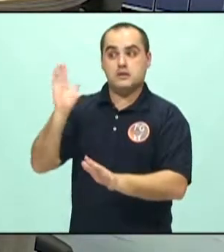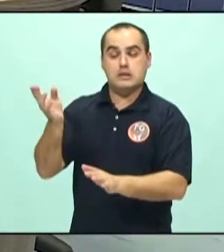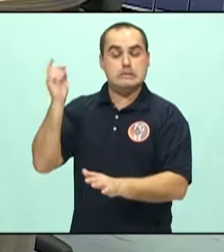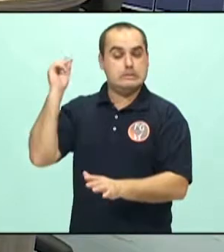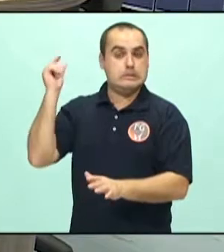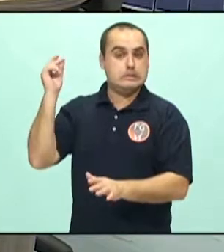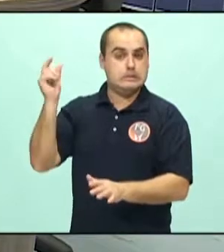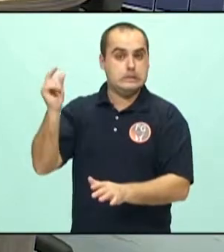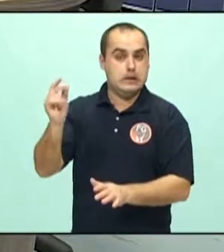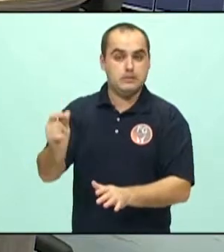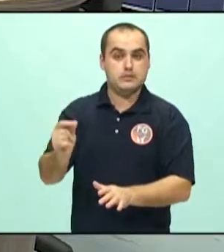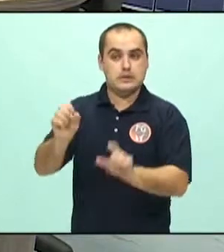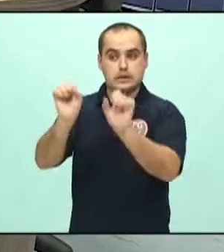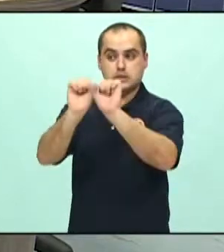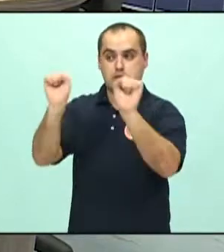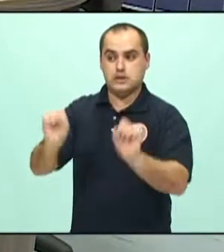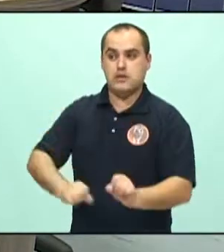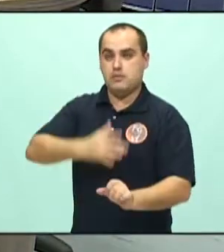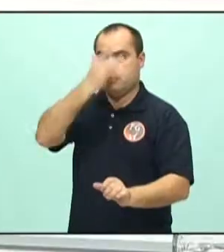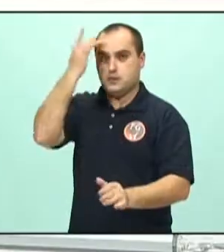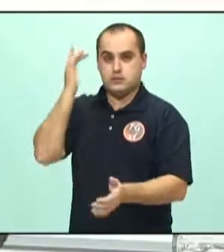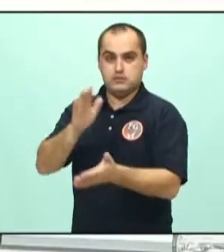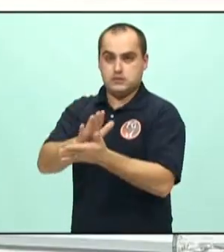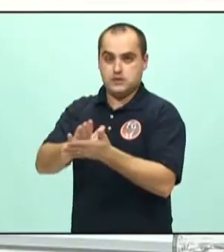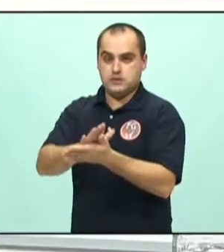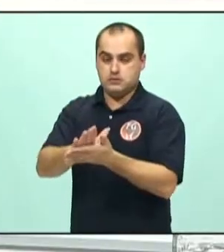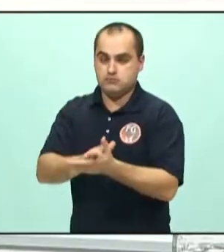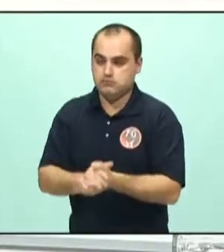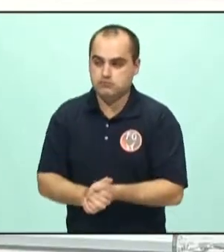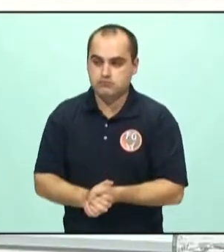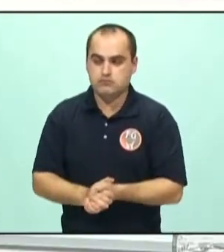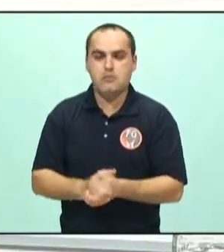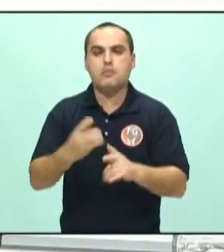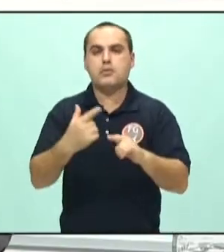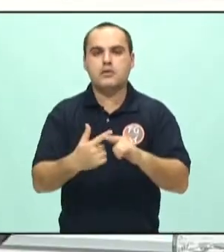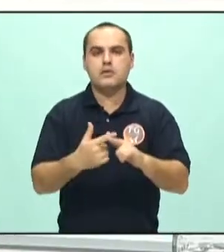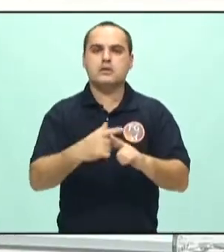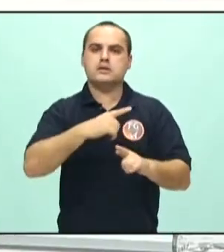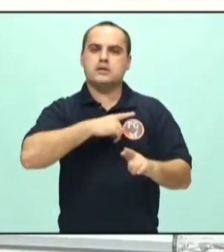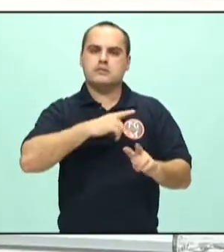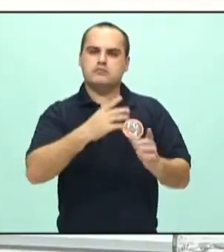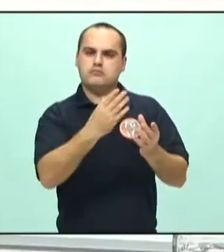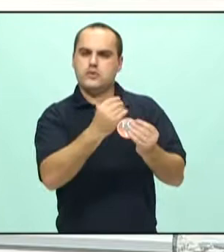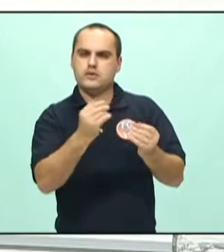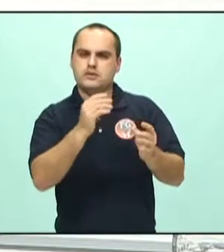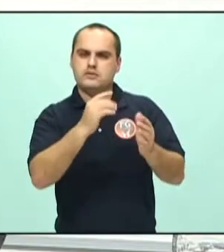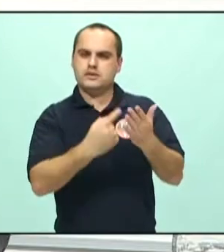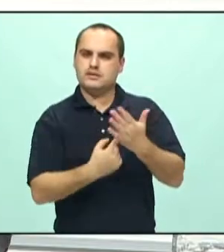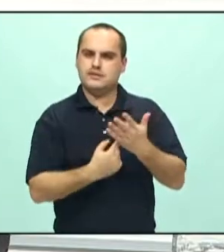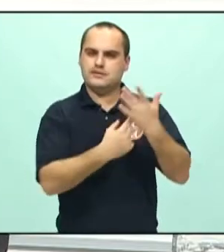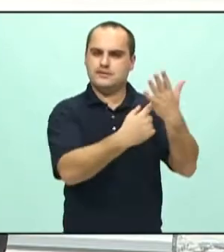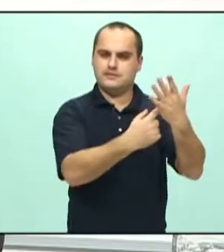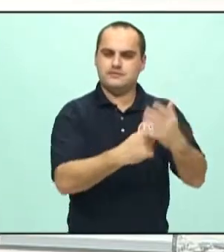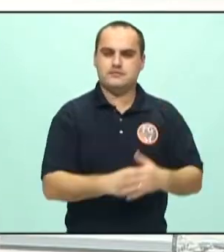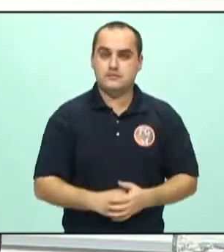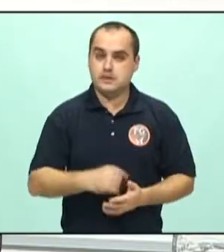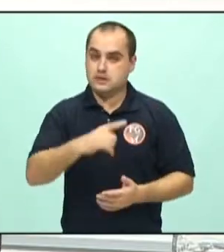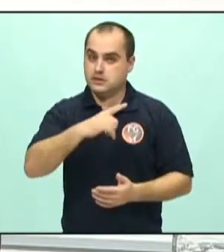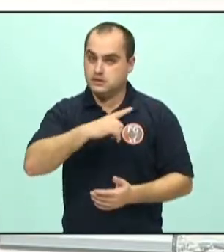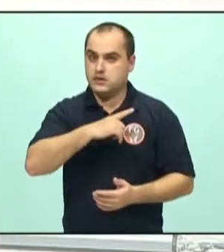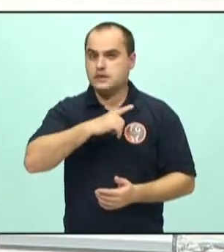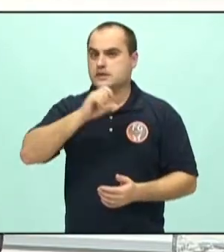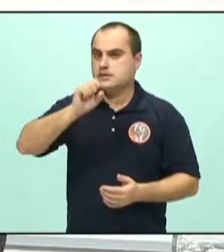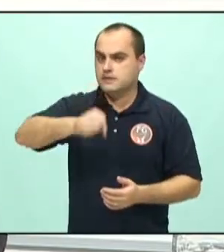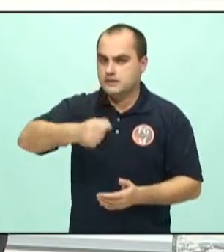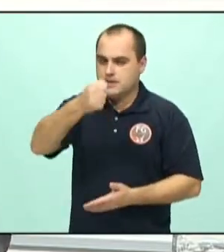das inovações tecnológicas, acabou reduzindo as equipes de trabalho e acabou necessitando de menos mão de obra. Hoje nós temos uma certa carência,